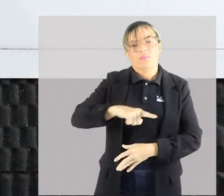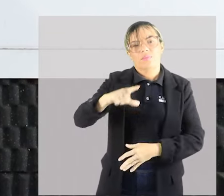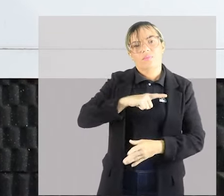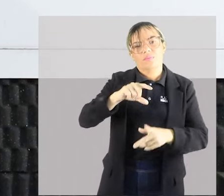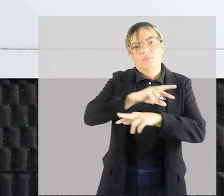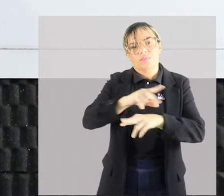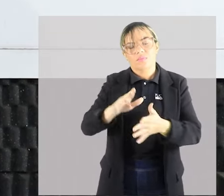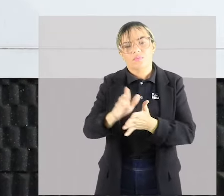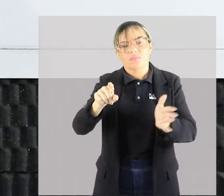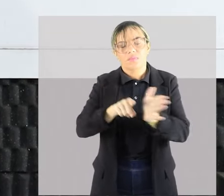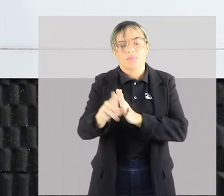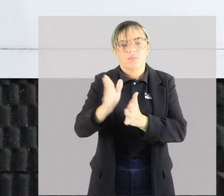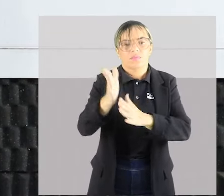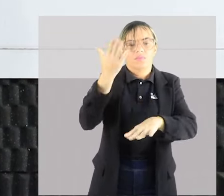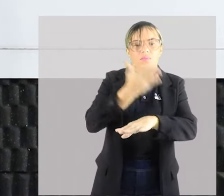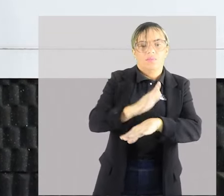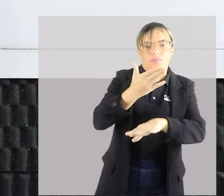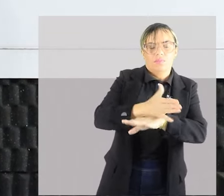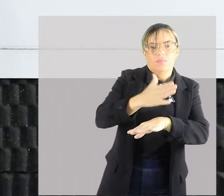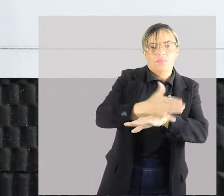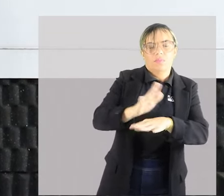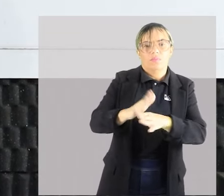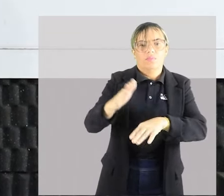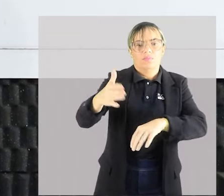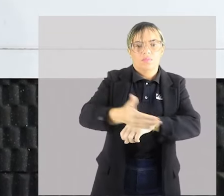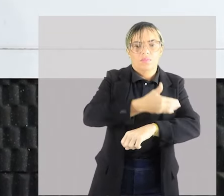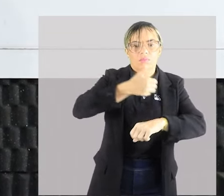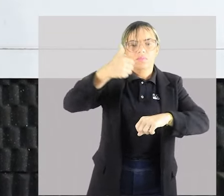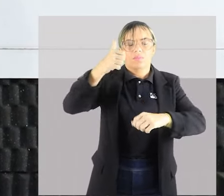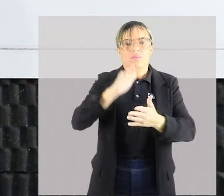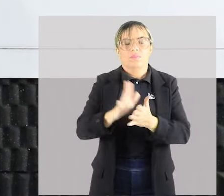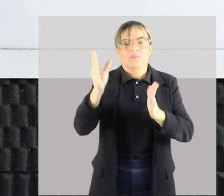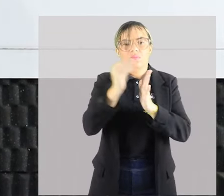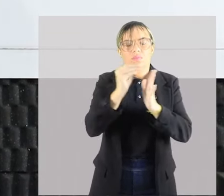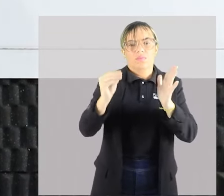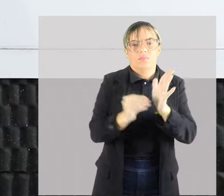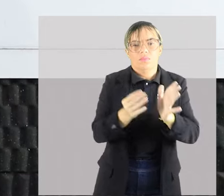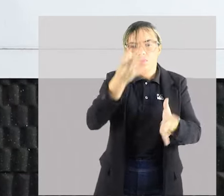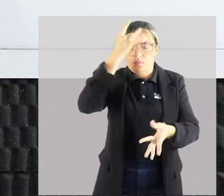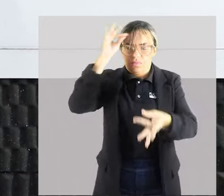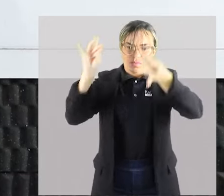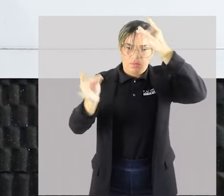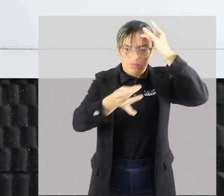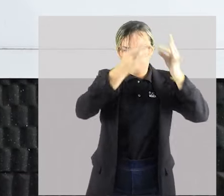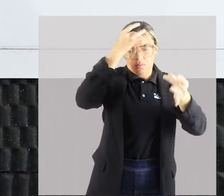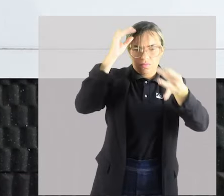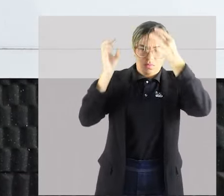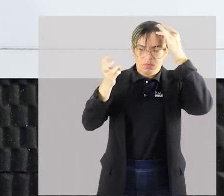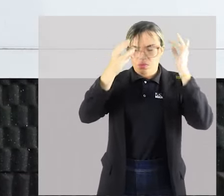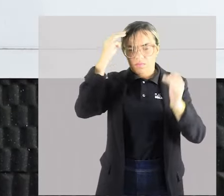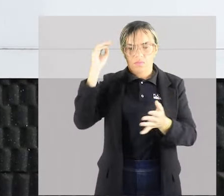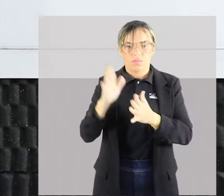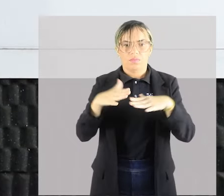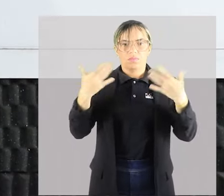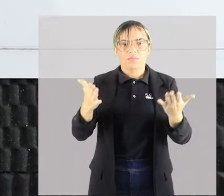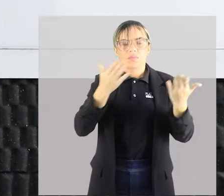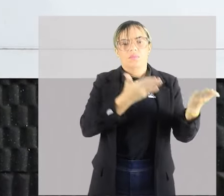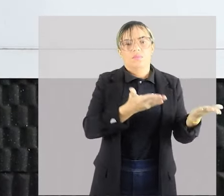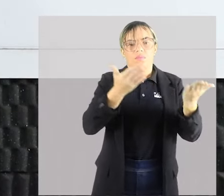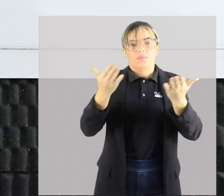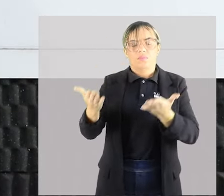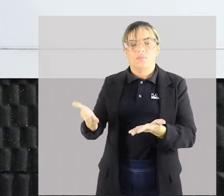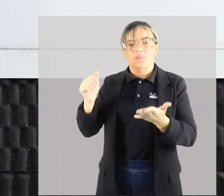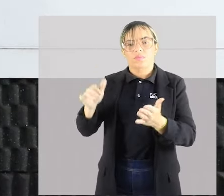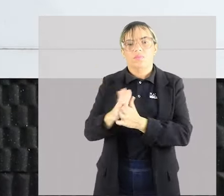questões para você treinar também né e melhorar esse conteúdo fixar direitinho na tua cabeça eu vou convidar